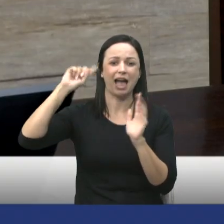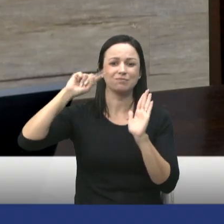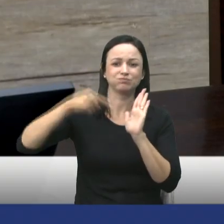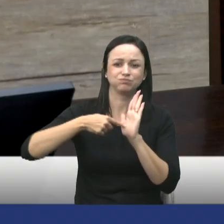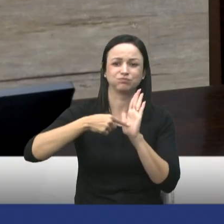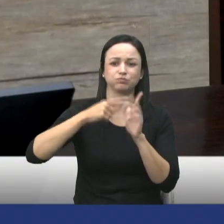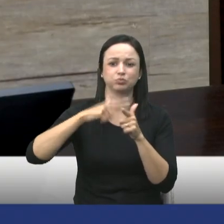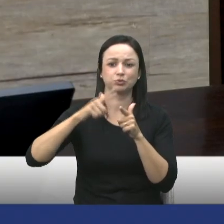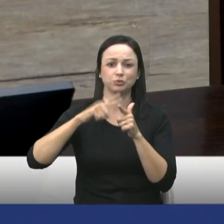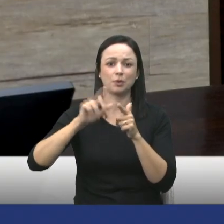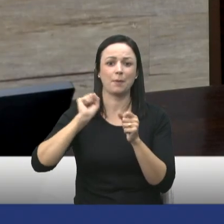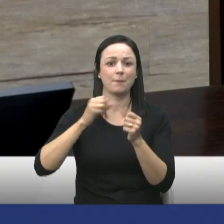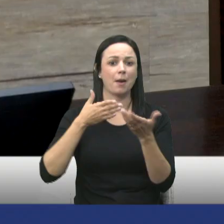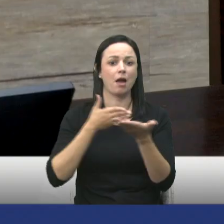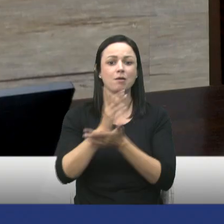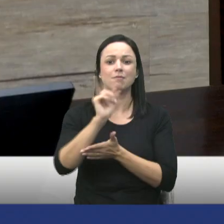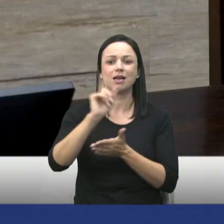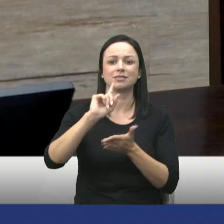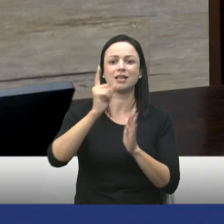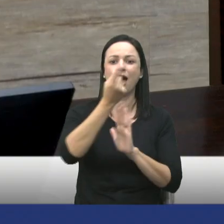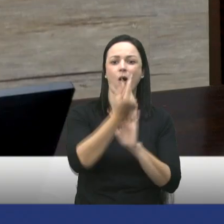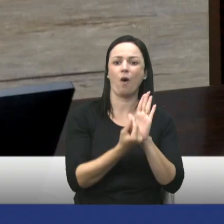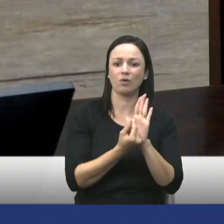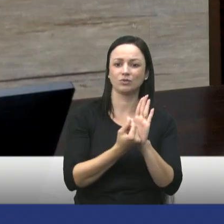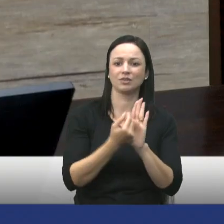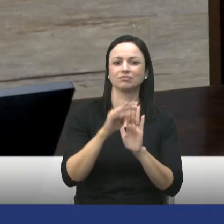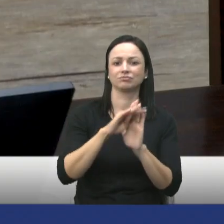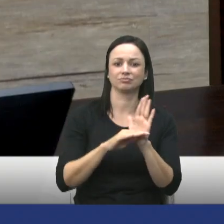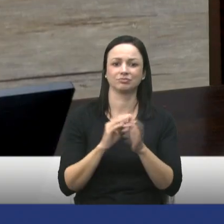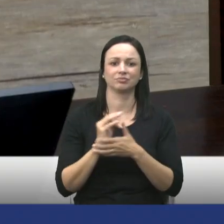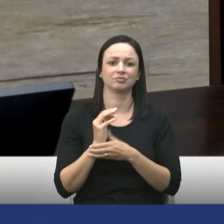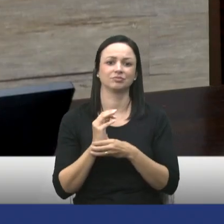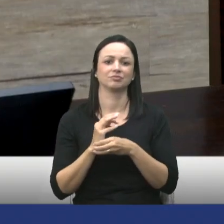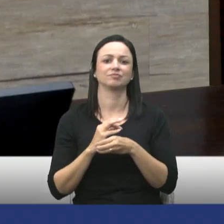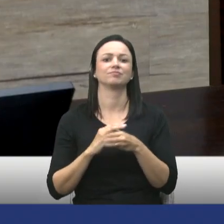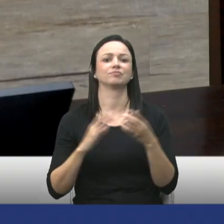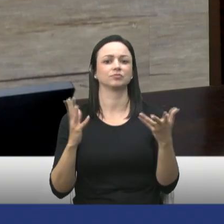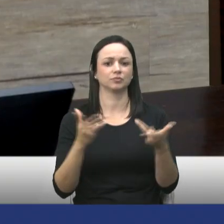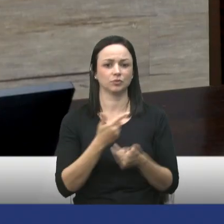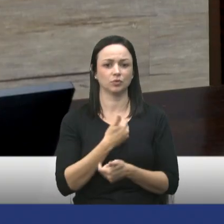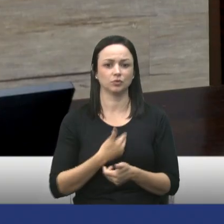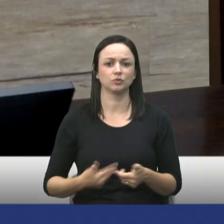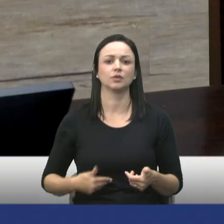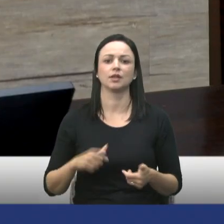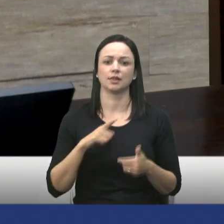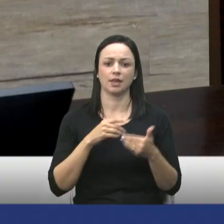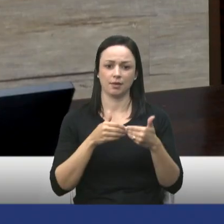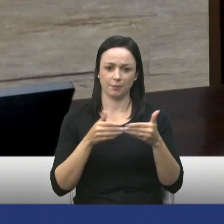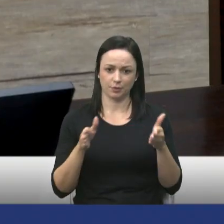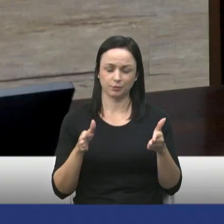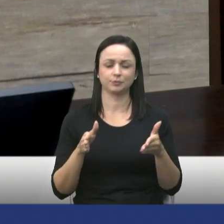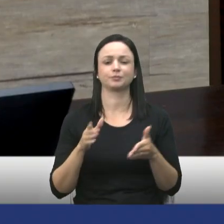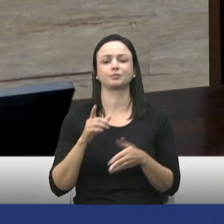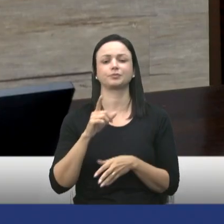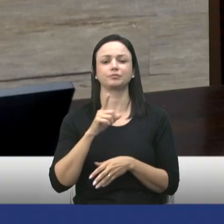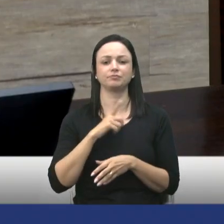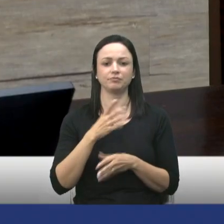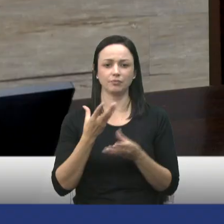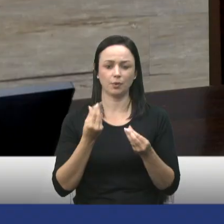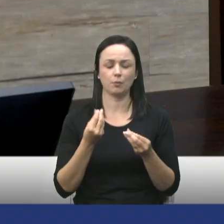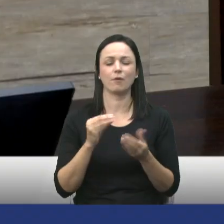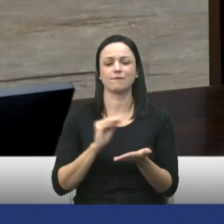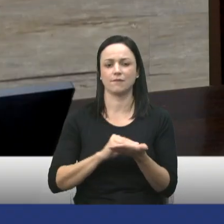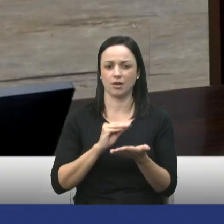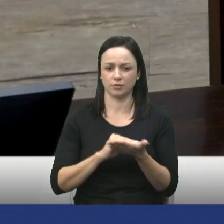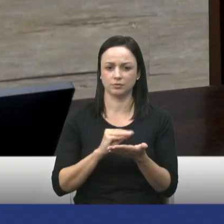dar até uma reprovação de conta. Mas assim, foi um excelente governo, está aberto, embora com muita tarefa,